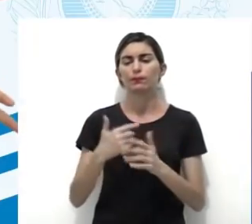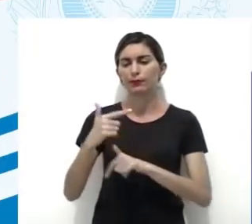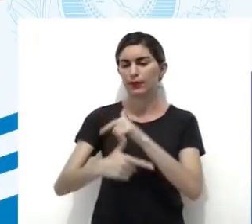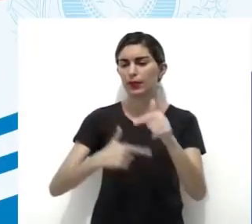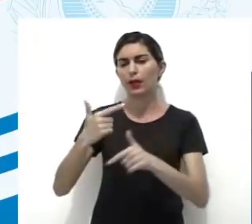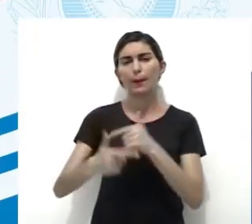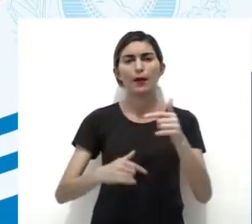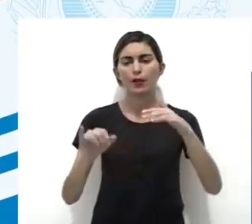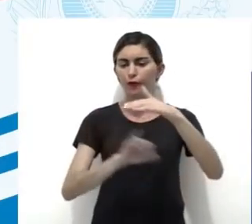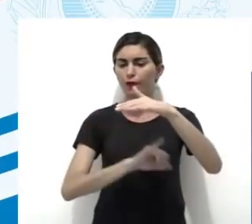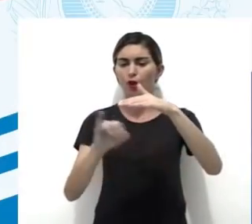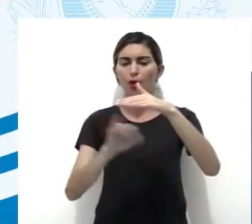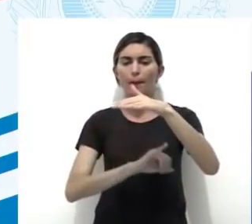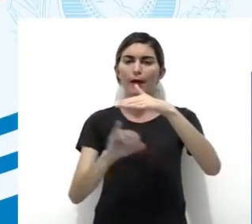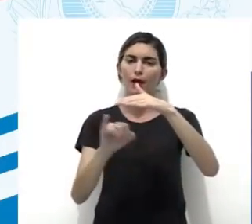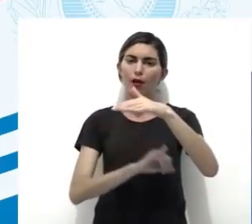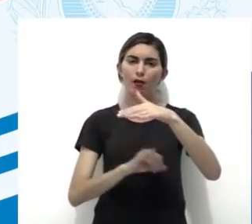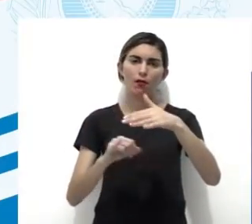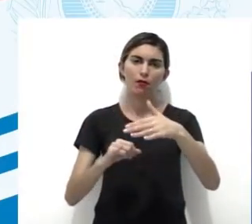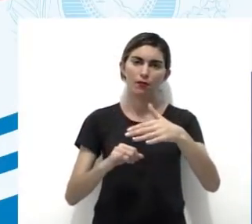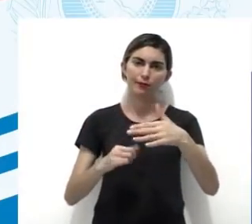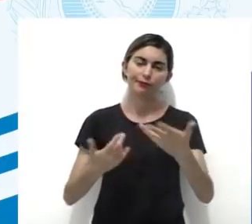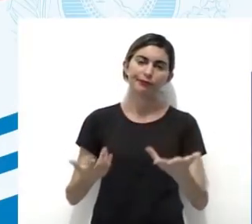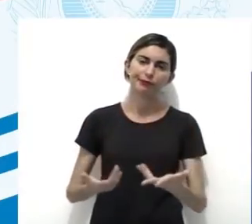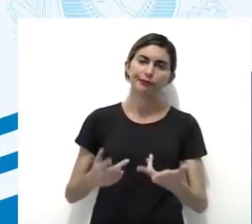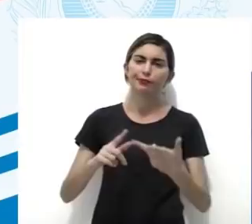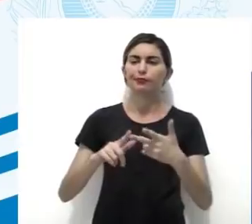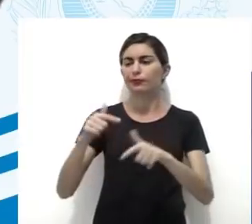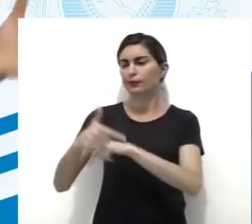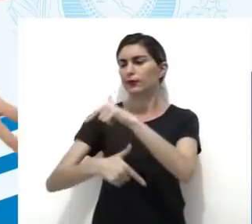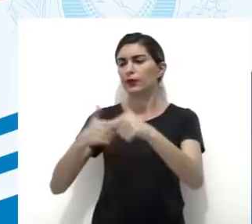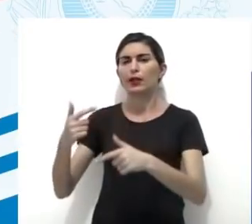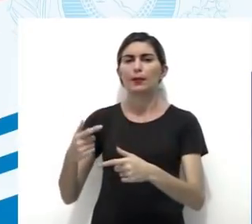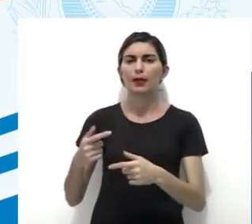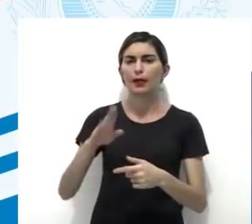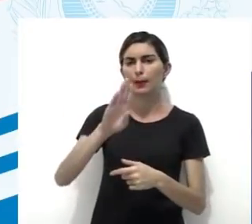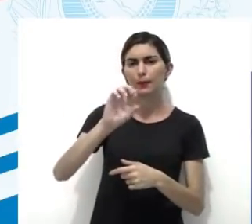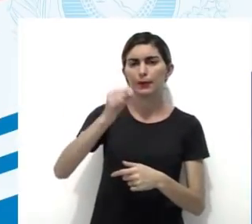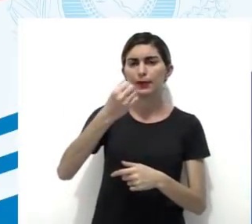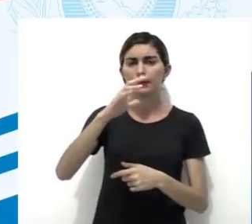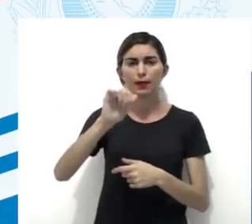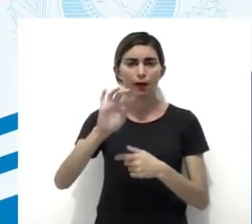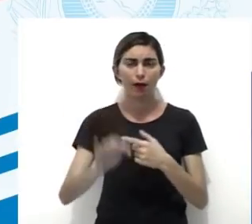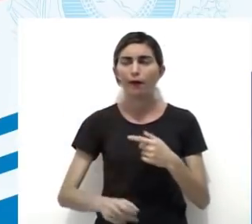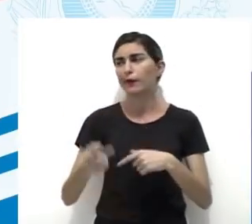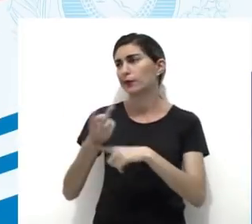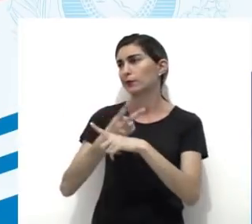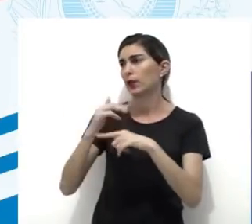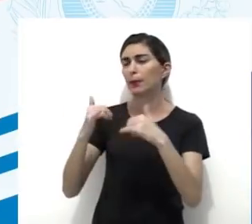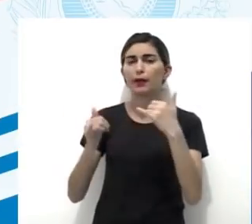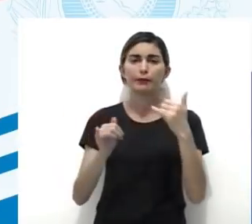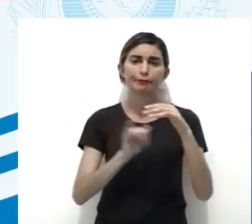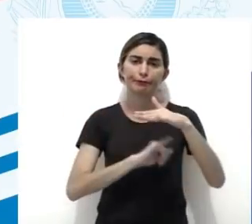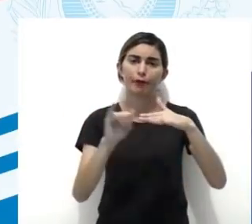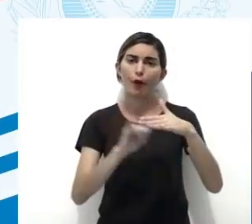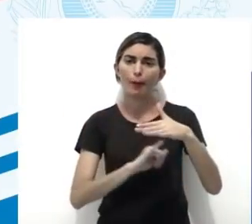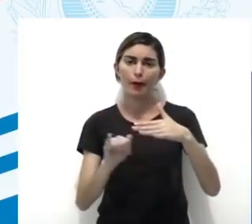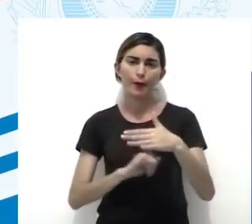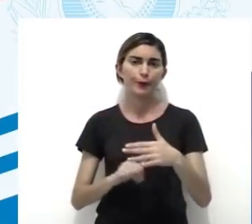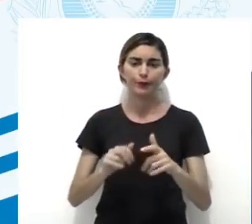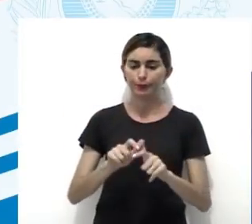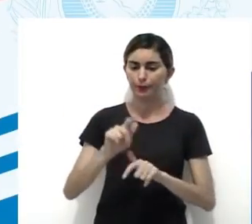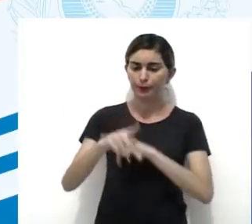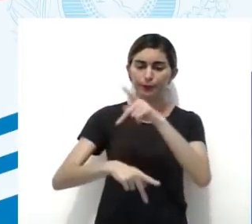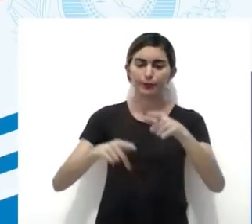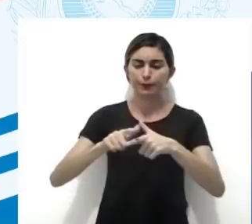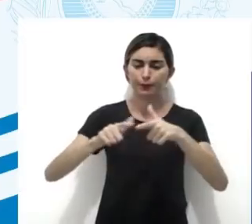serviços informais, vão ser prestadoras de serviços, vão trabalhar com biscates, enfim, vão formar uma população